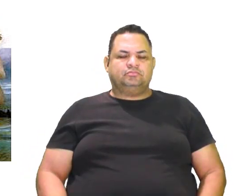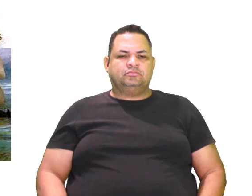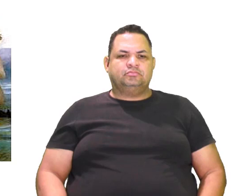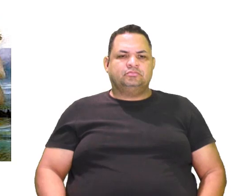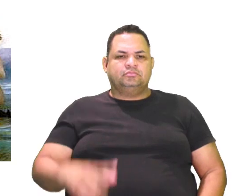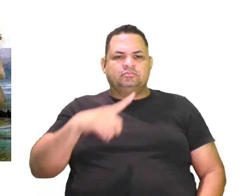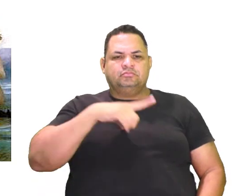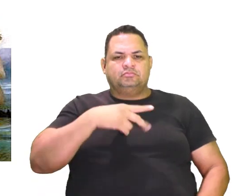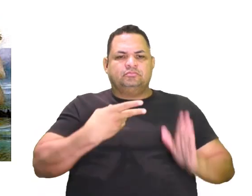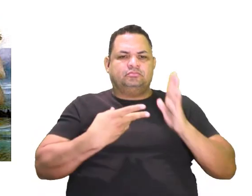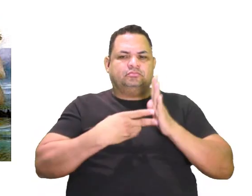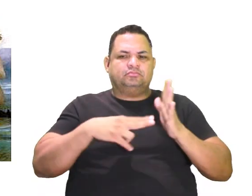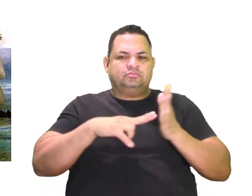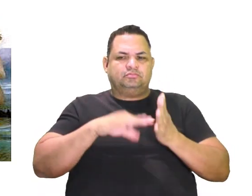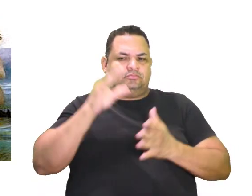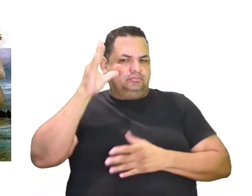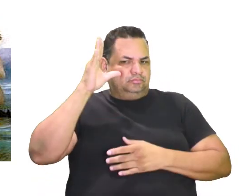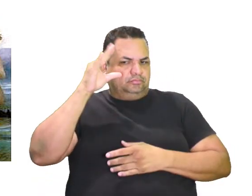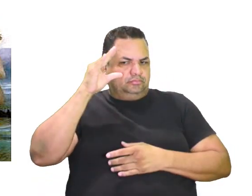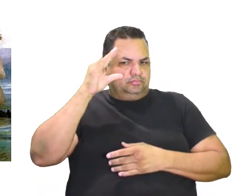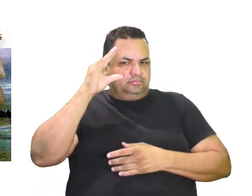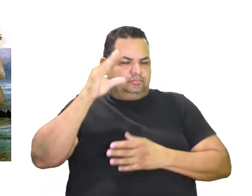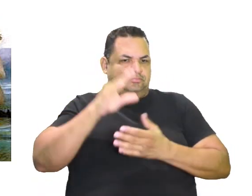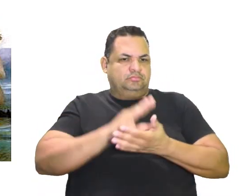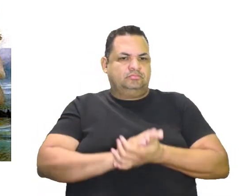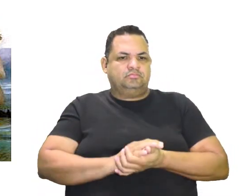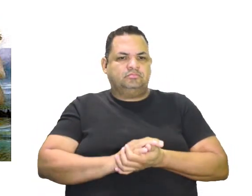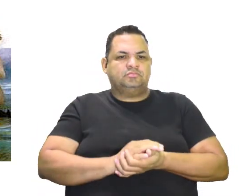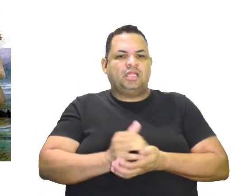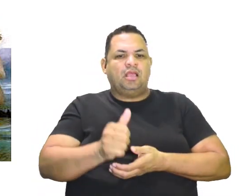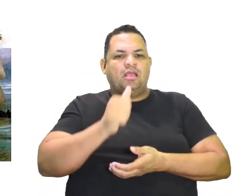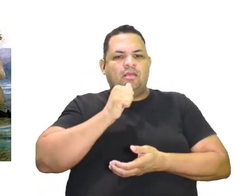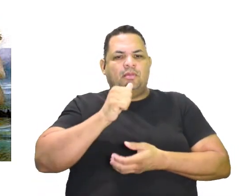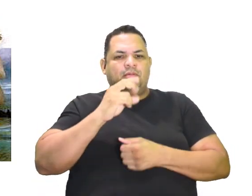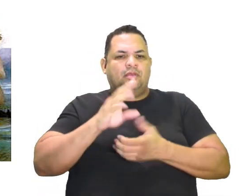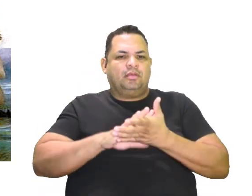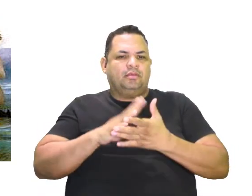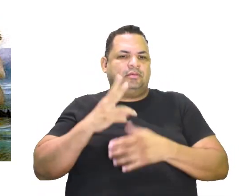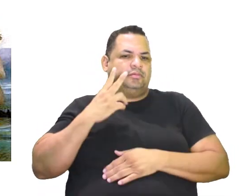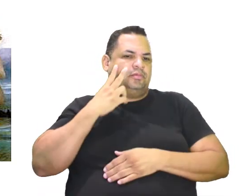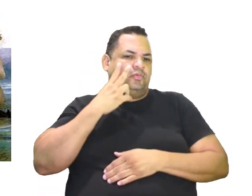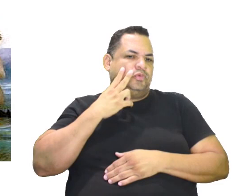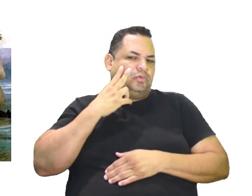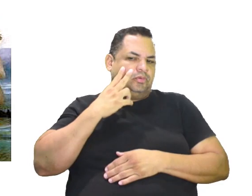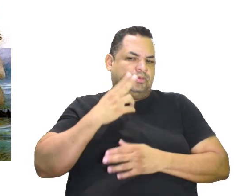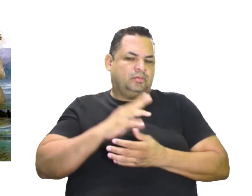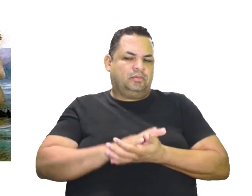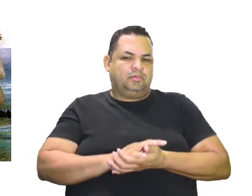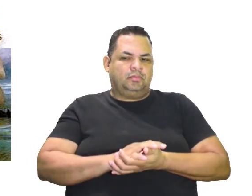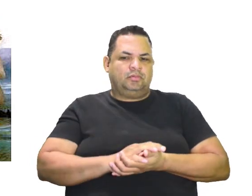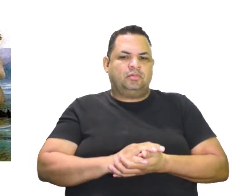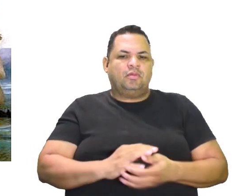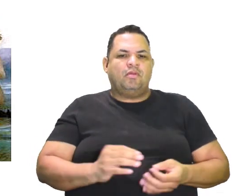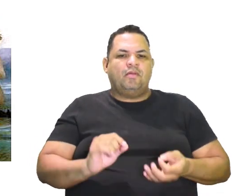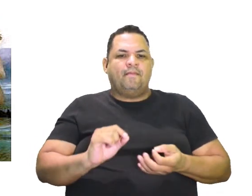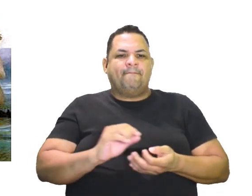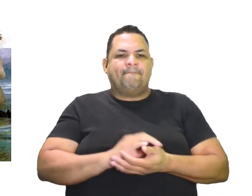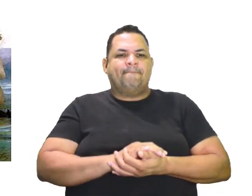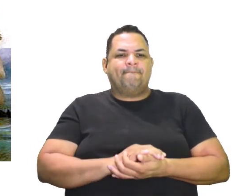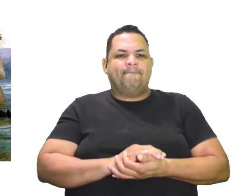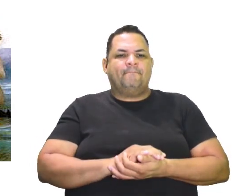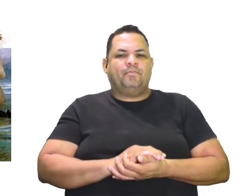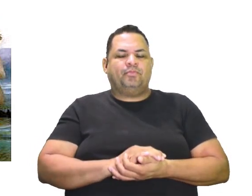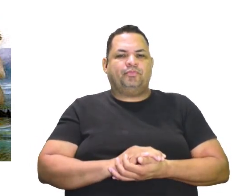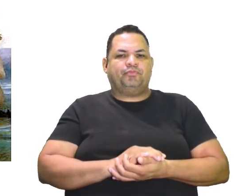Tem um significado interessante. É o bebedor de vinhos, Botticelli. É o tomador de vinhos.